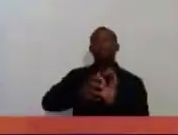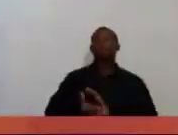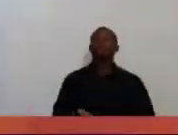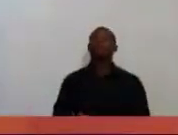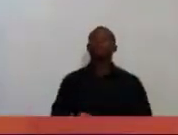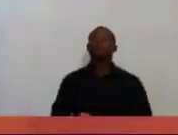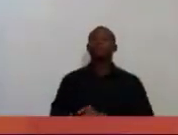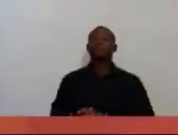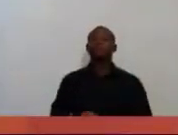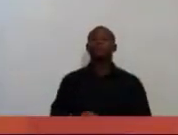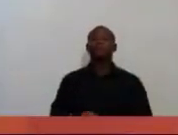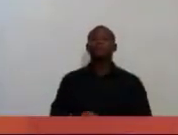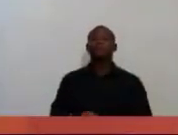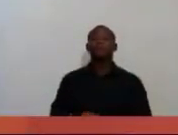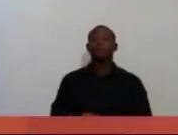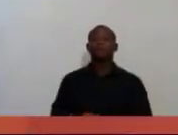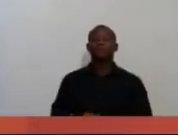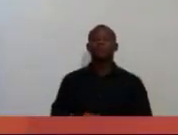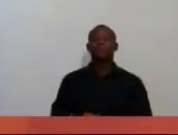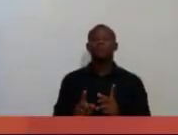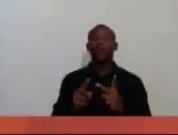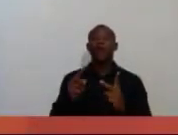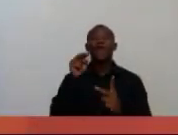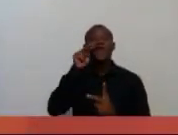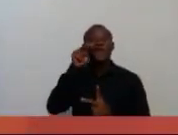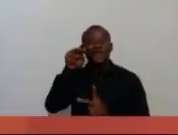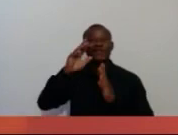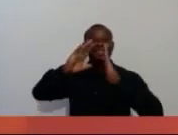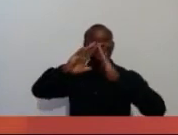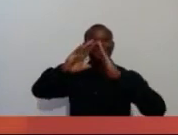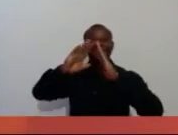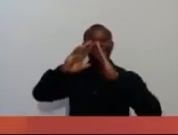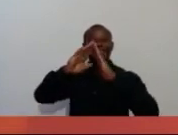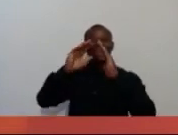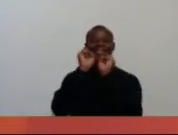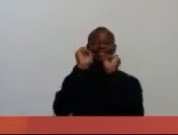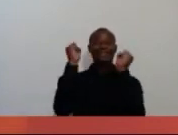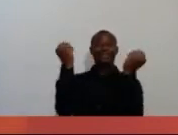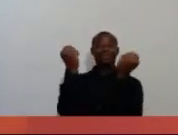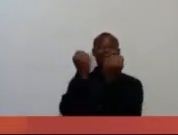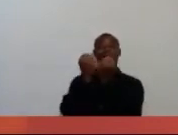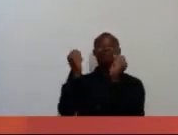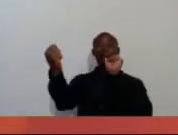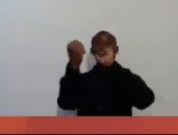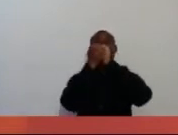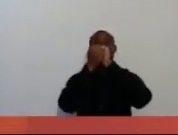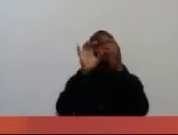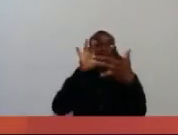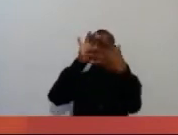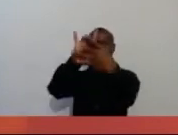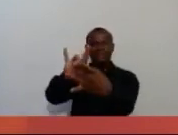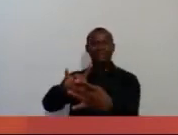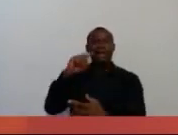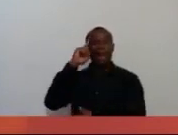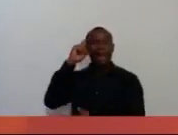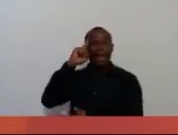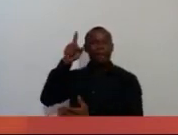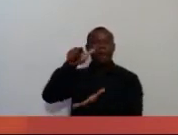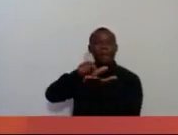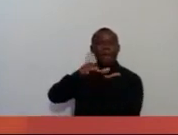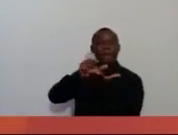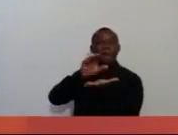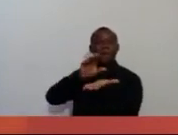nos acompanha e está participando do nosso seminário, a única forma de assegurar o seu certificado, tá, é preenchendo o formulário de